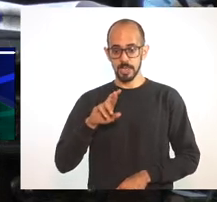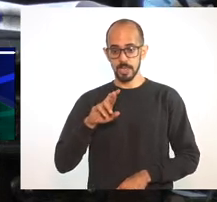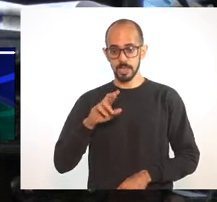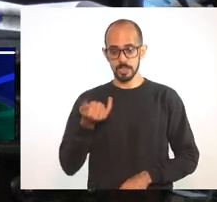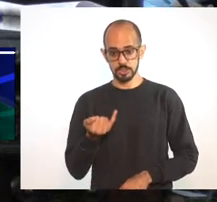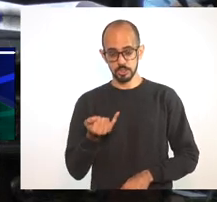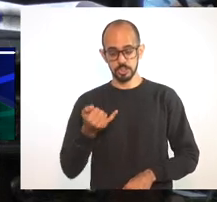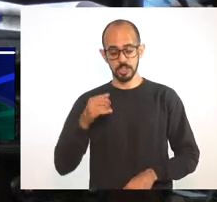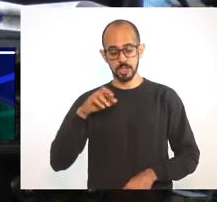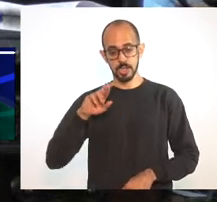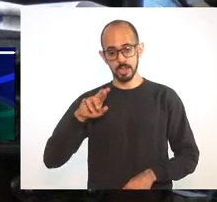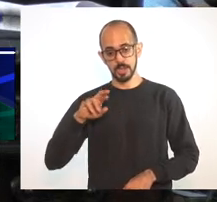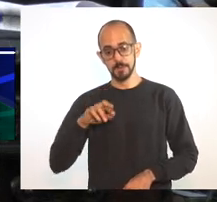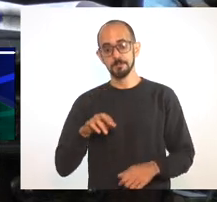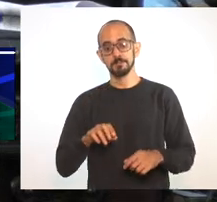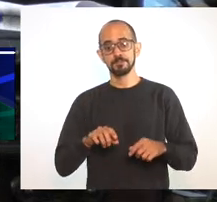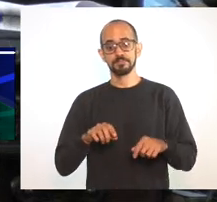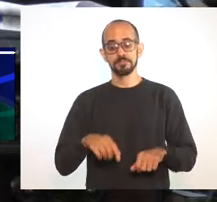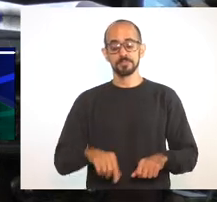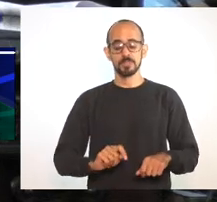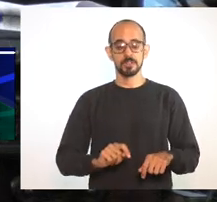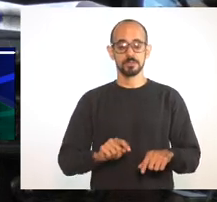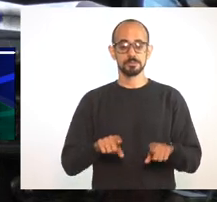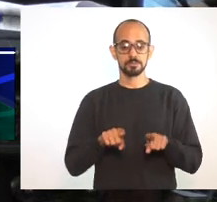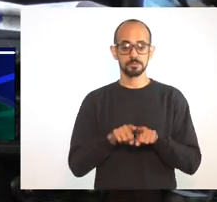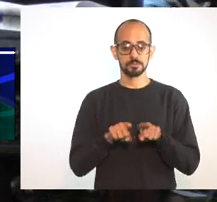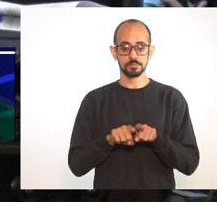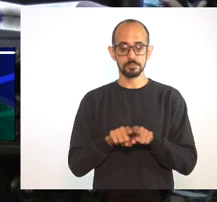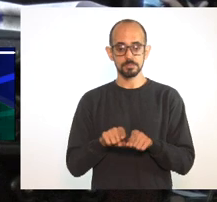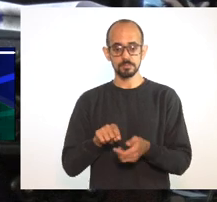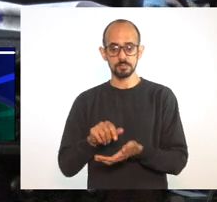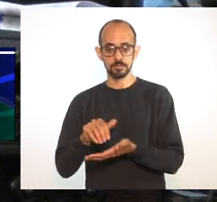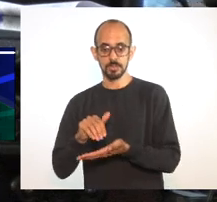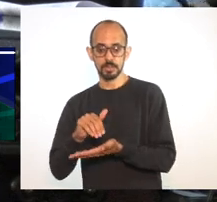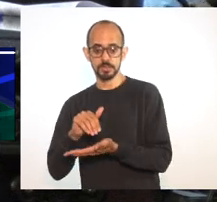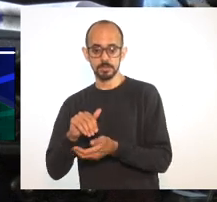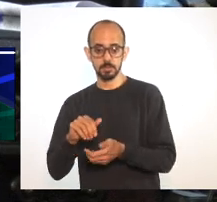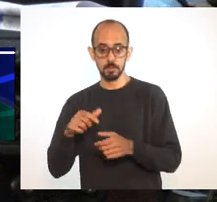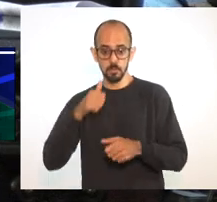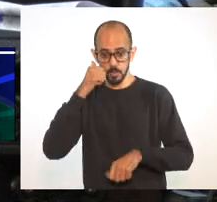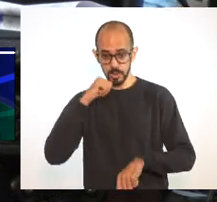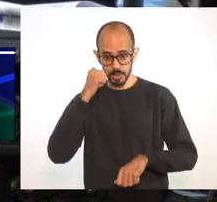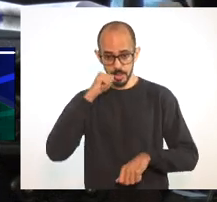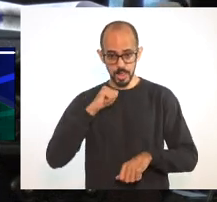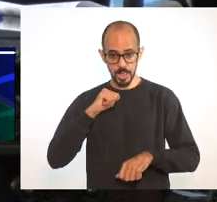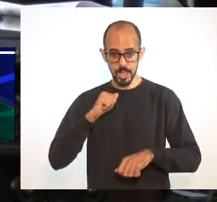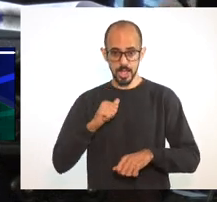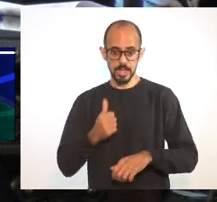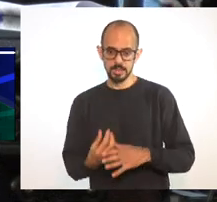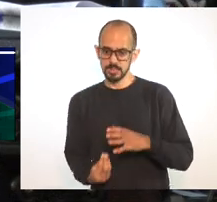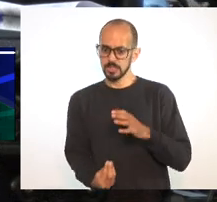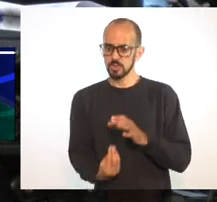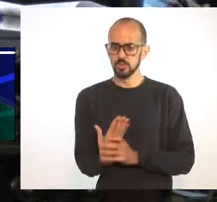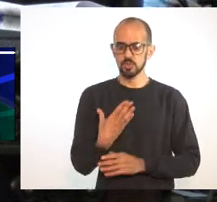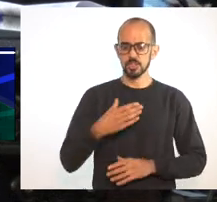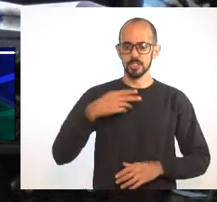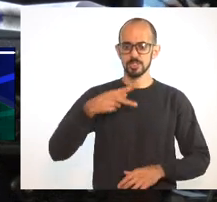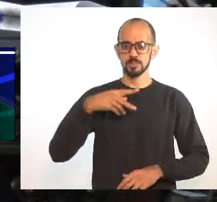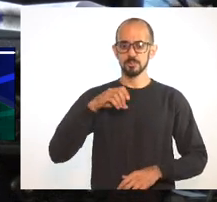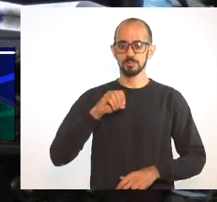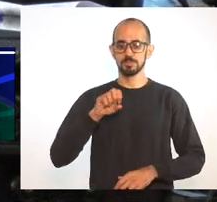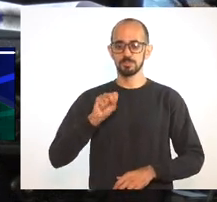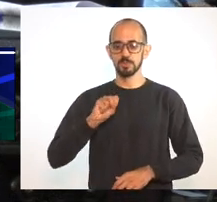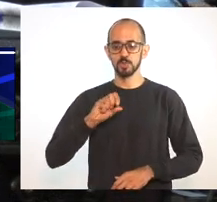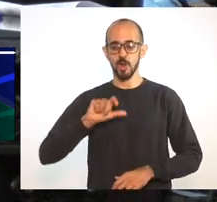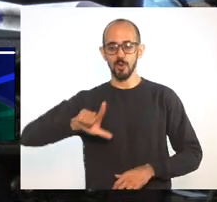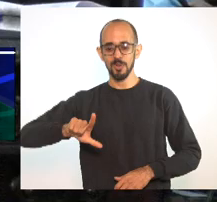PSOL, Setorial de Educação do PT Rio de Janeiro, Mulheres da Insurgência PSOL, Setorial